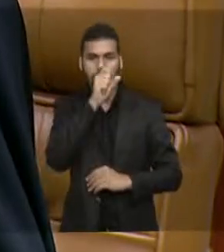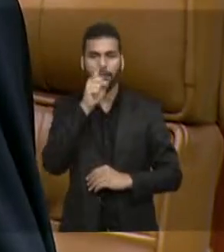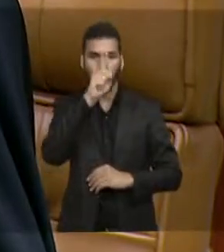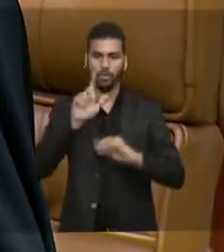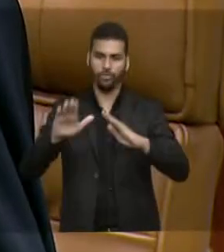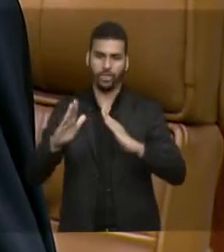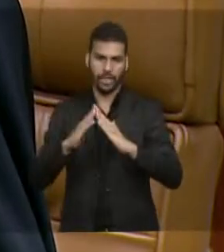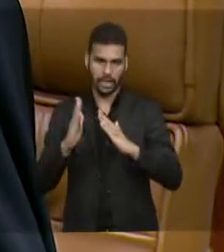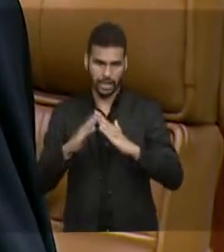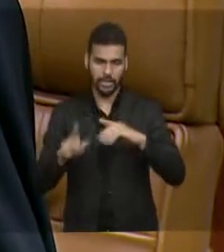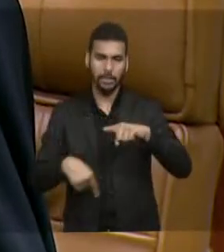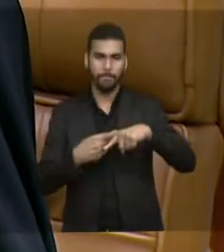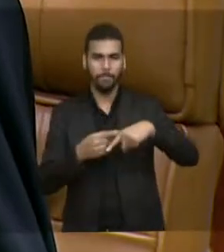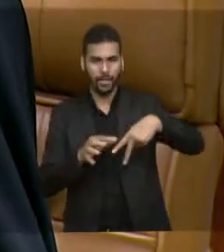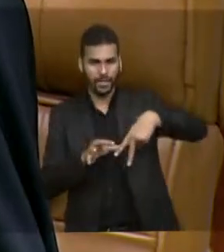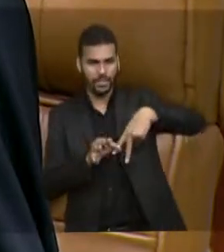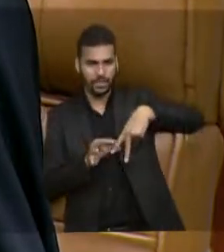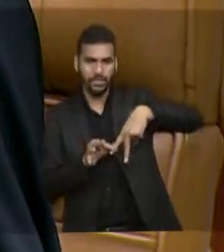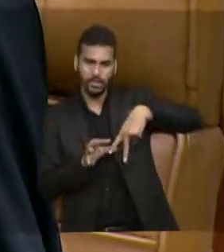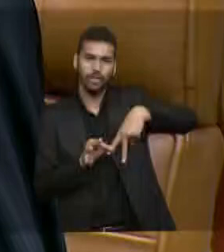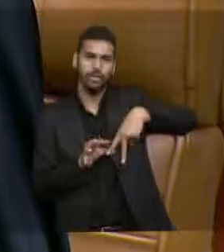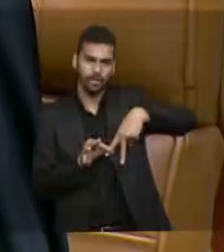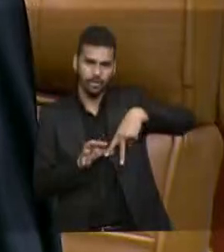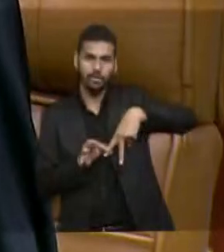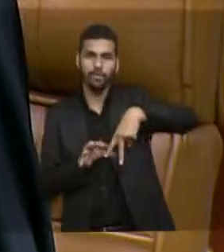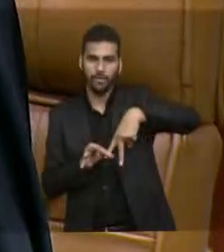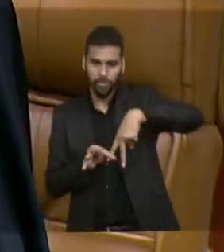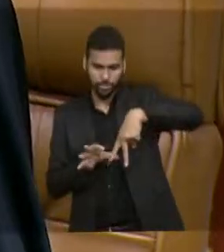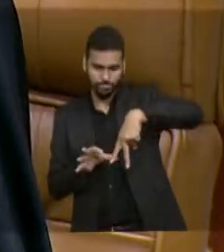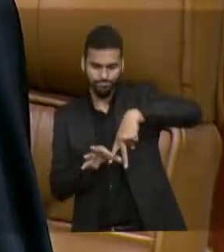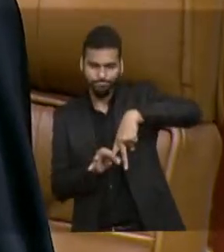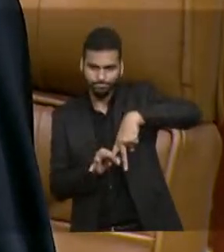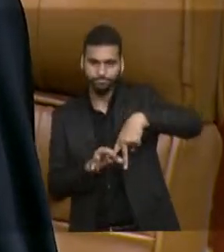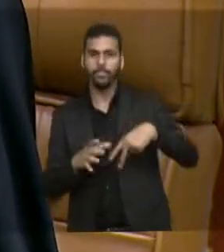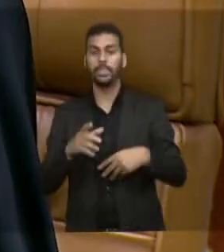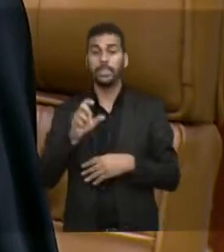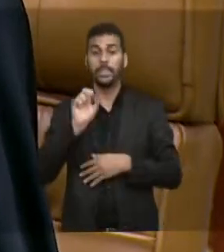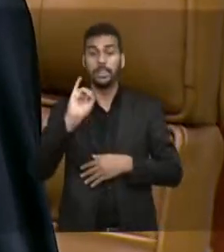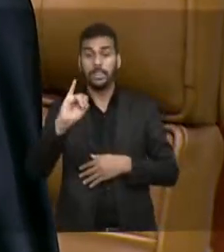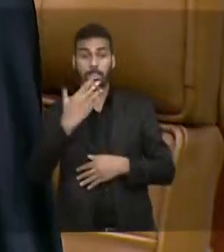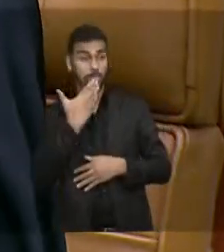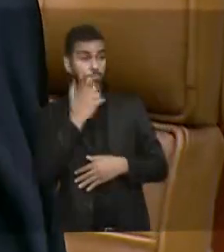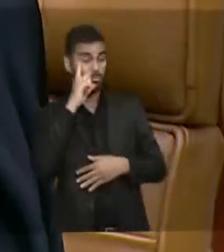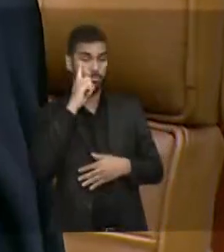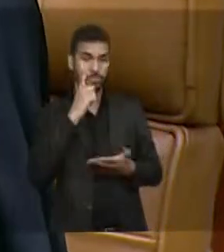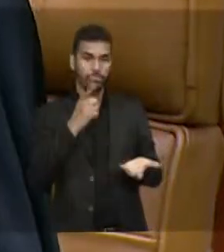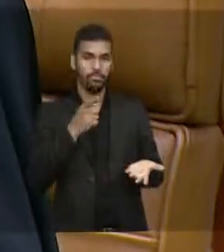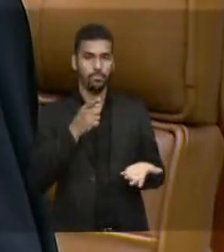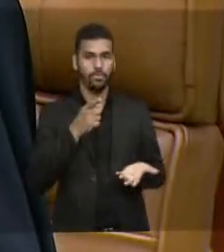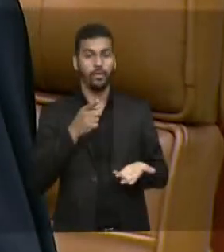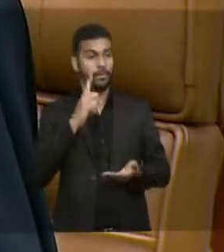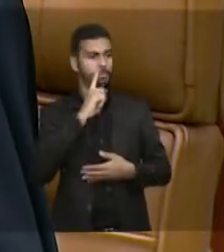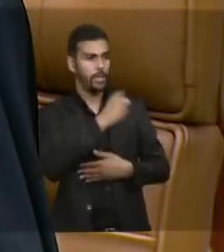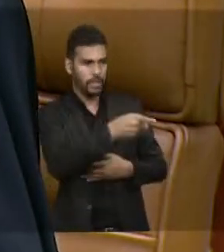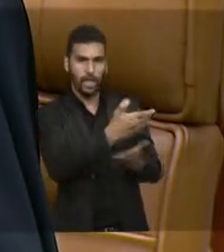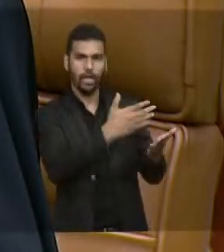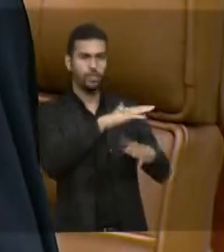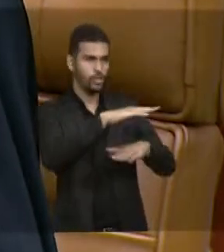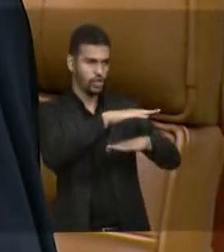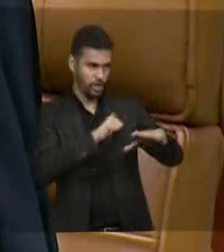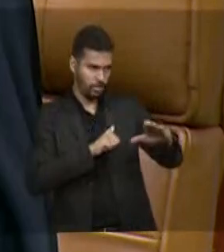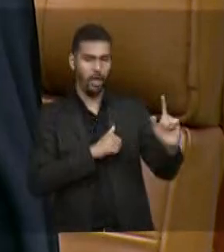de tornozeleira eletrônica a obrigação de apresentar-se em juízo no juízo da execução da Comarca de origem